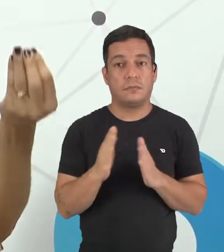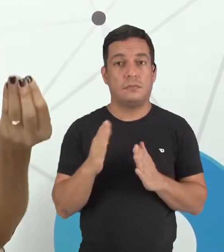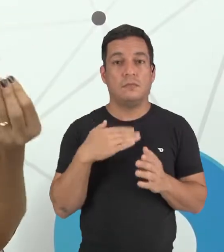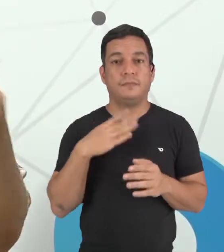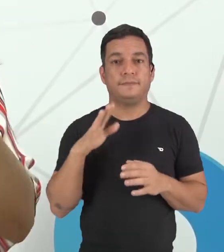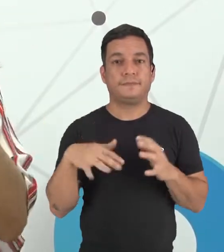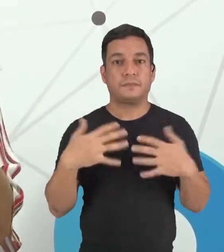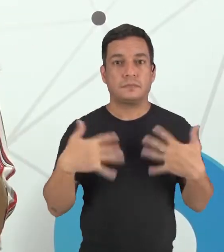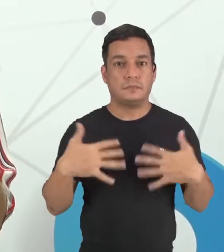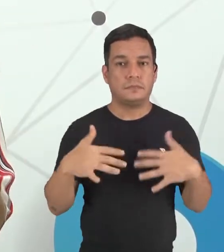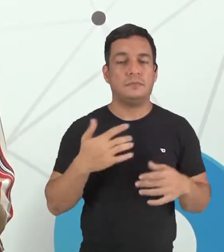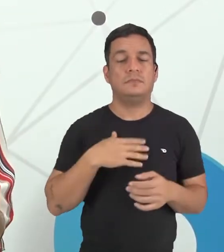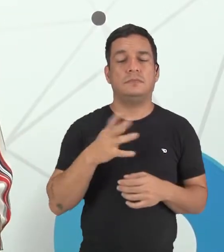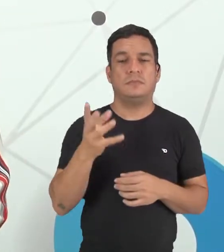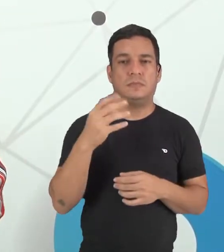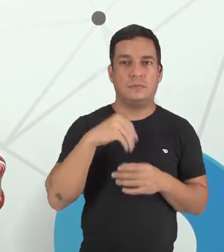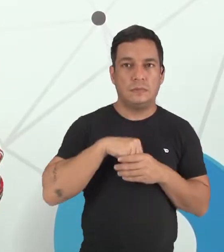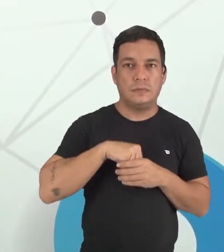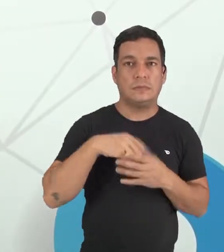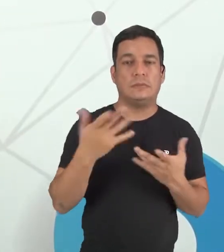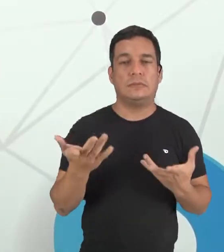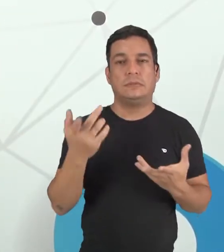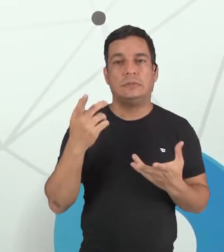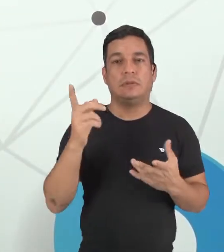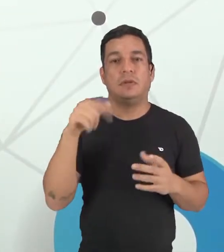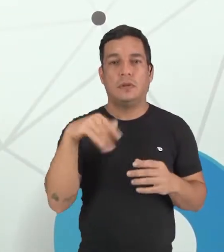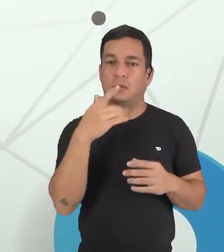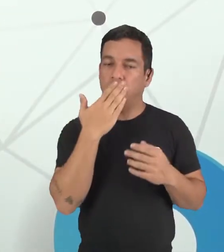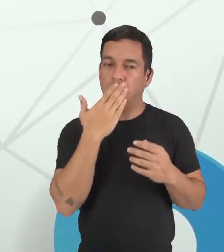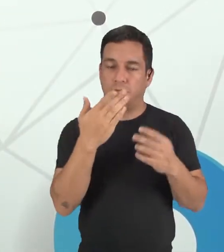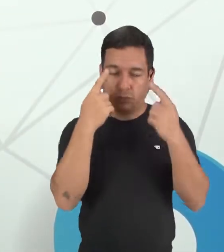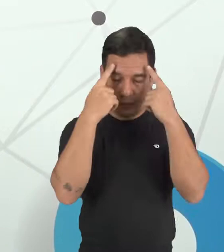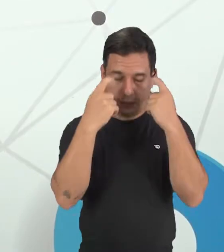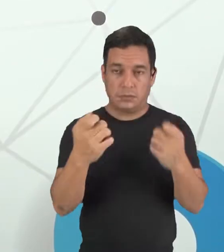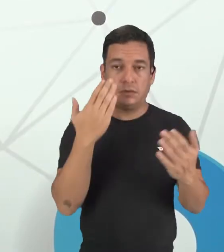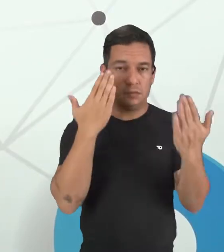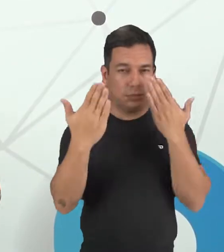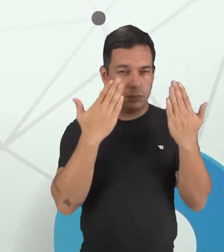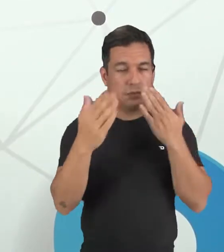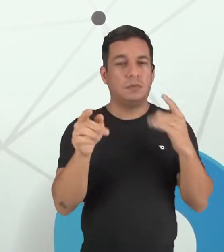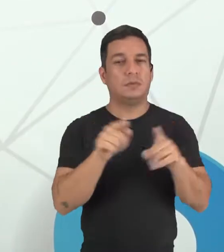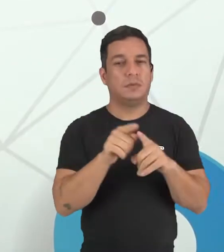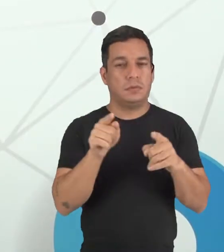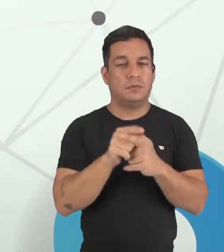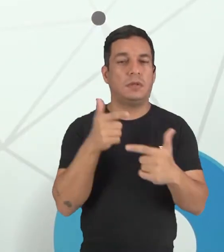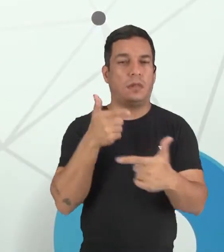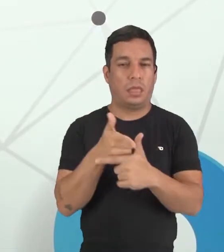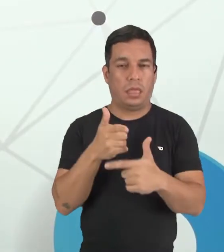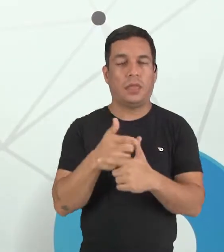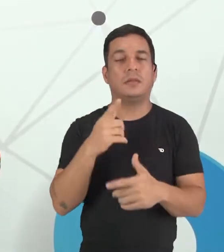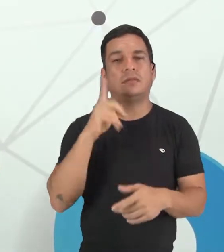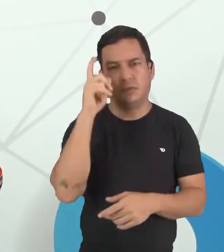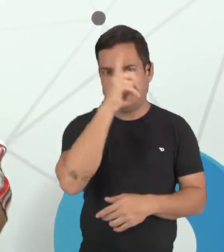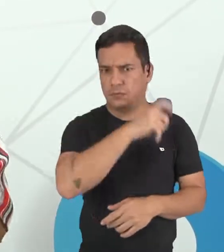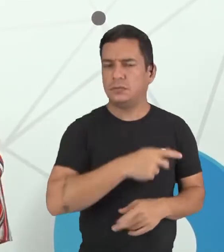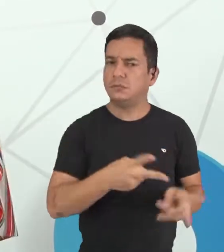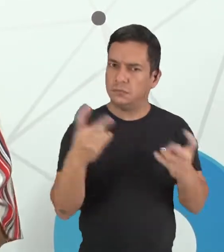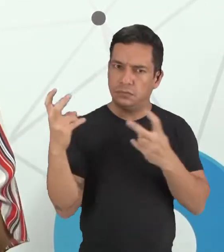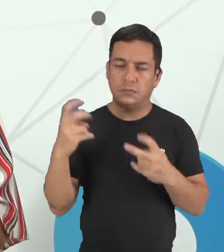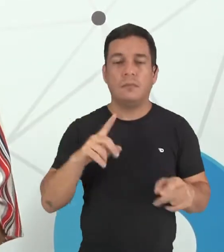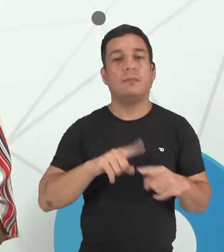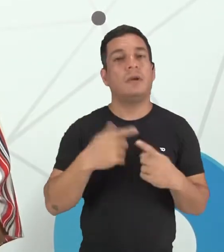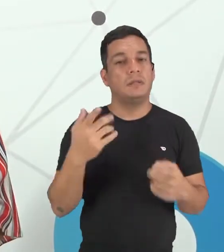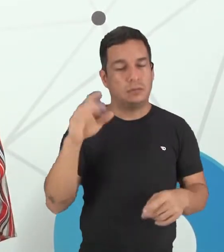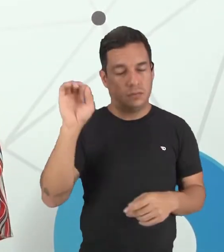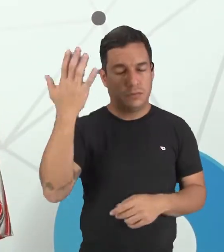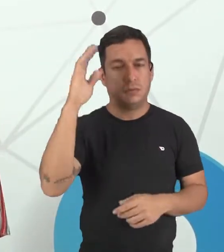de tensão, acumulação da tensão, que é um tipo de violência já psicológica, difícil de identificar, mas a mais comum